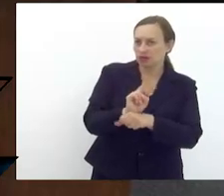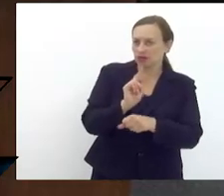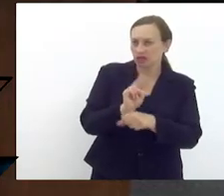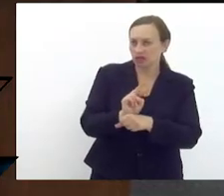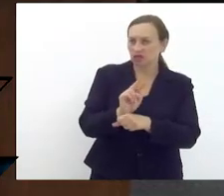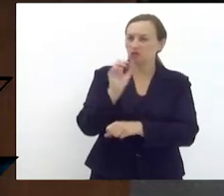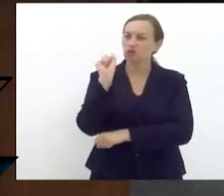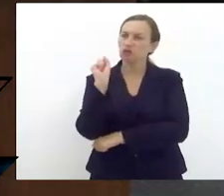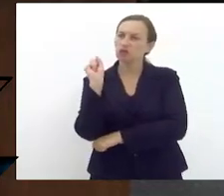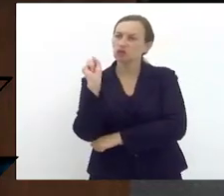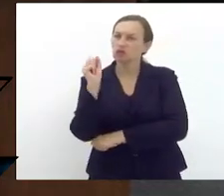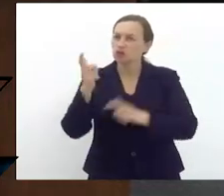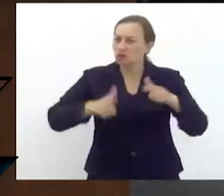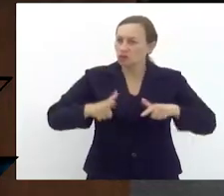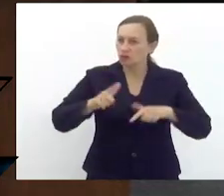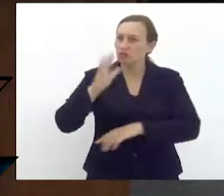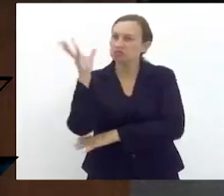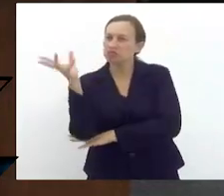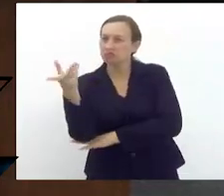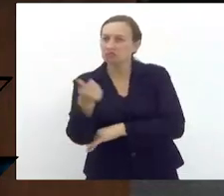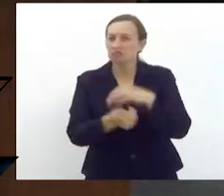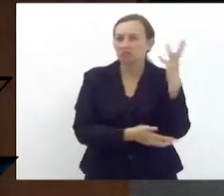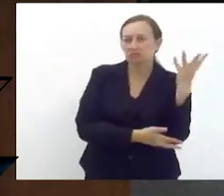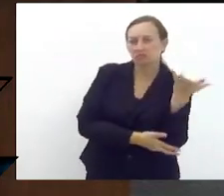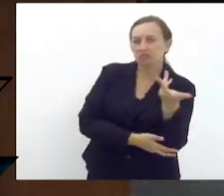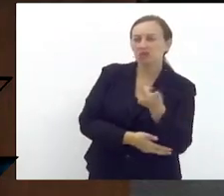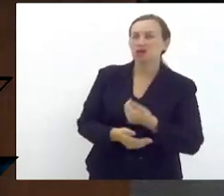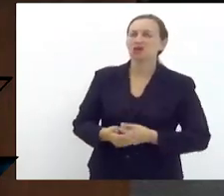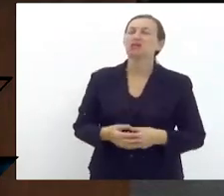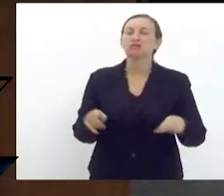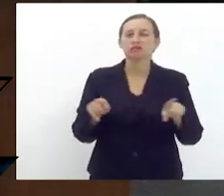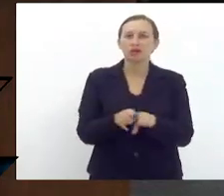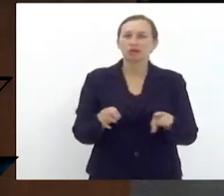reserva ambiental além da situação Muito